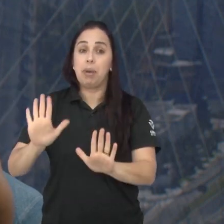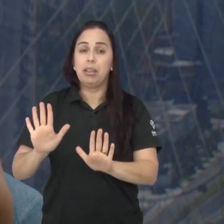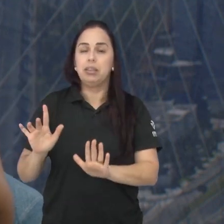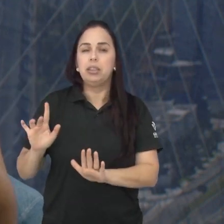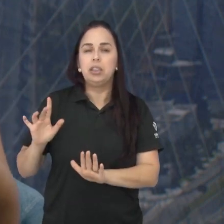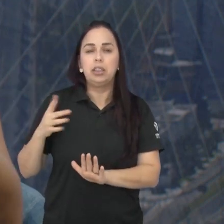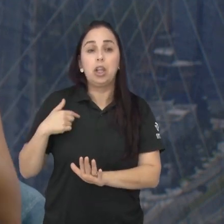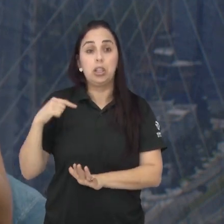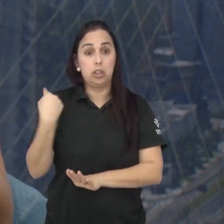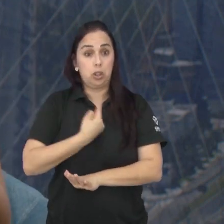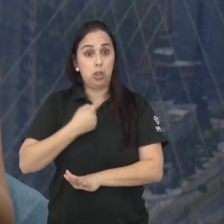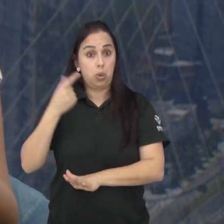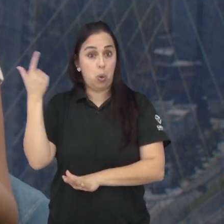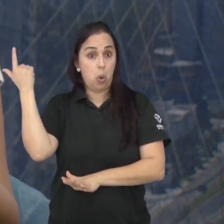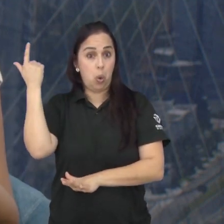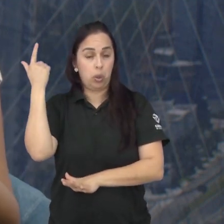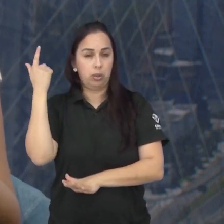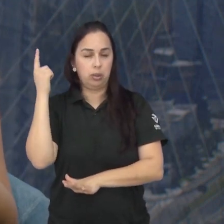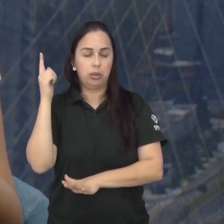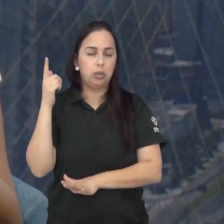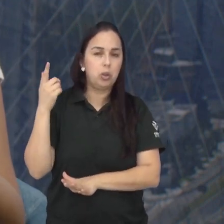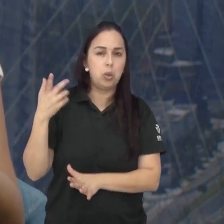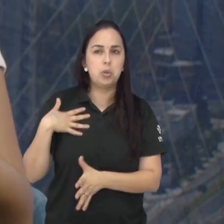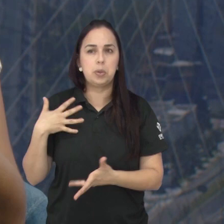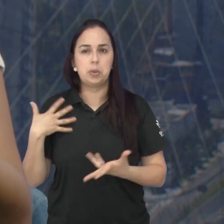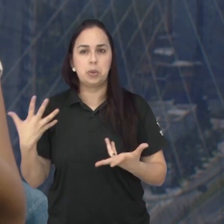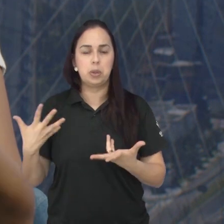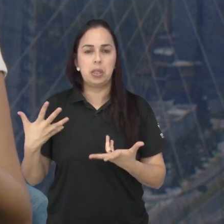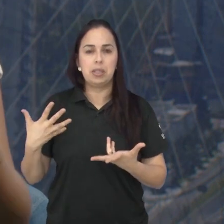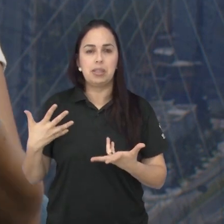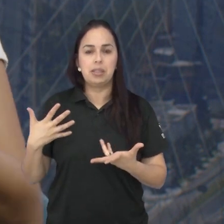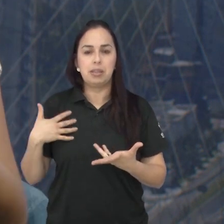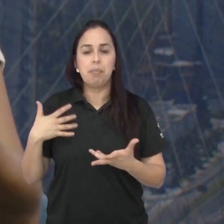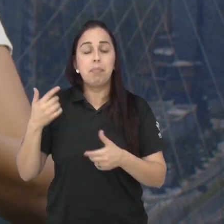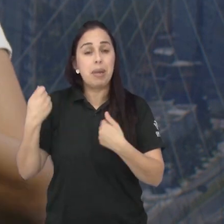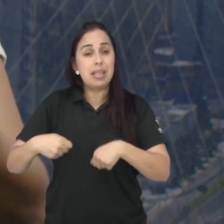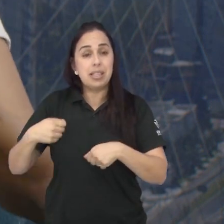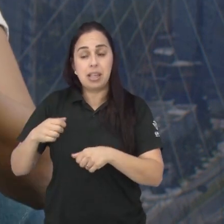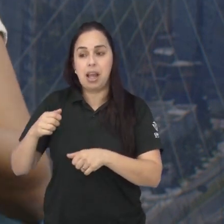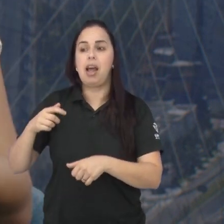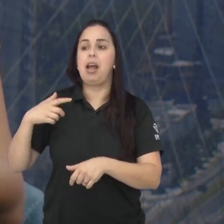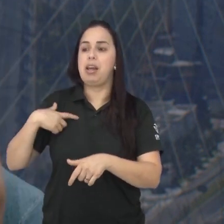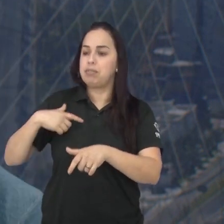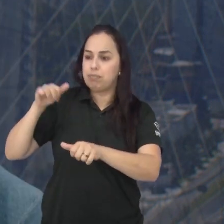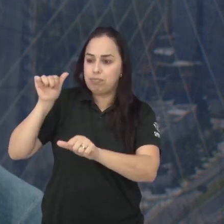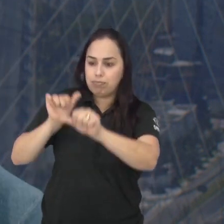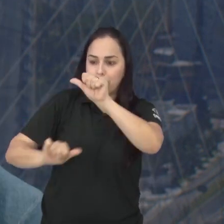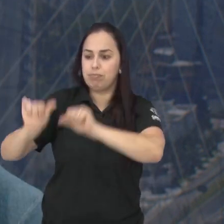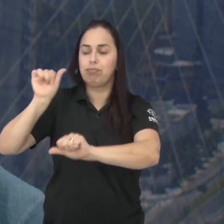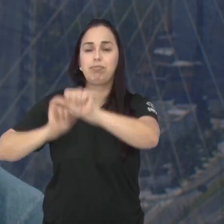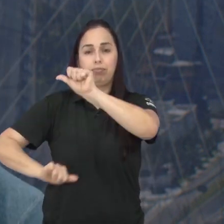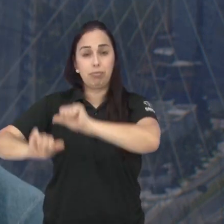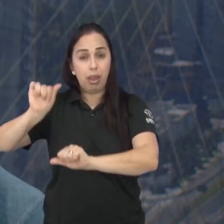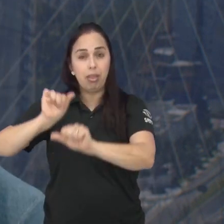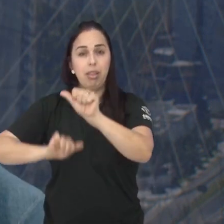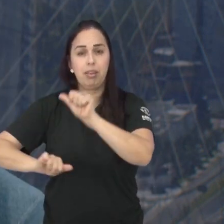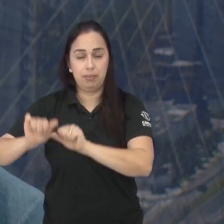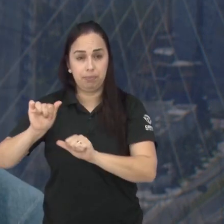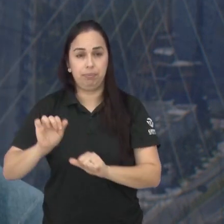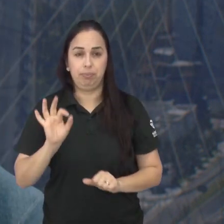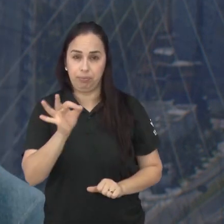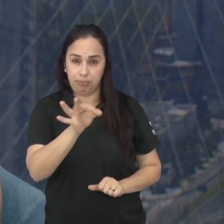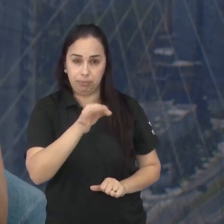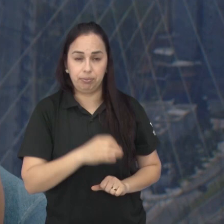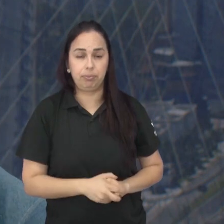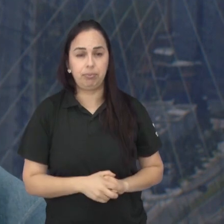não consegue chegar nesse momento sem conflito, porque o conflito é o que move aí as transformações,